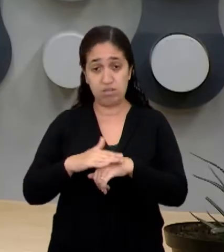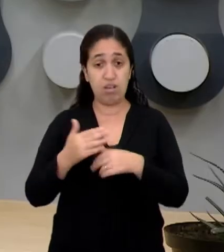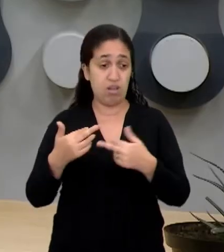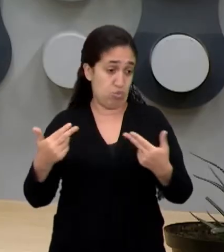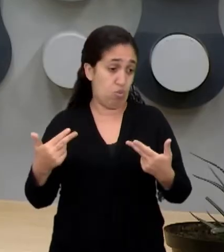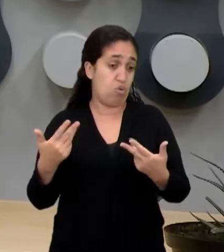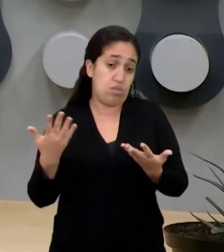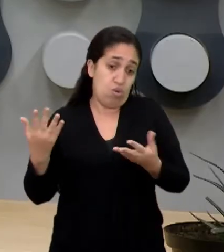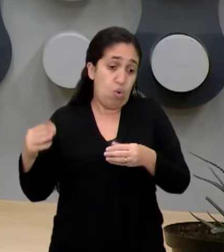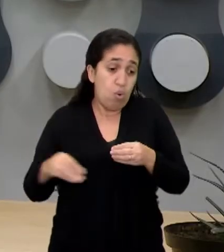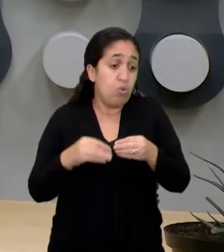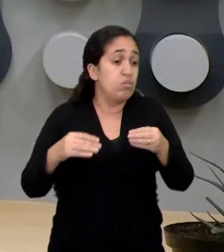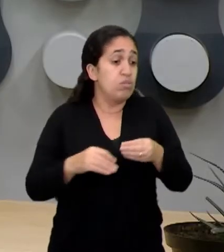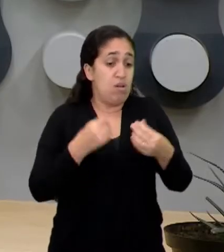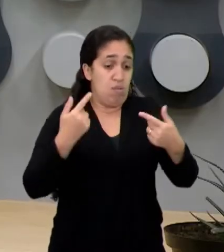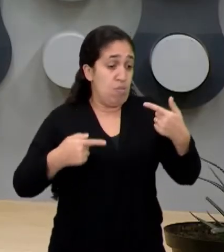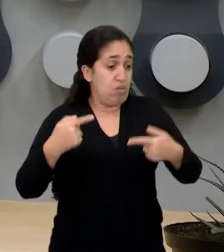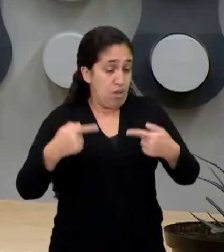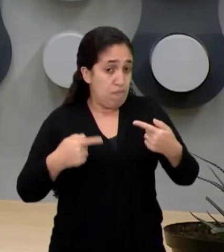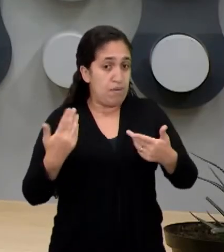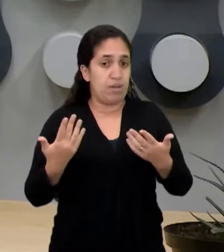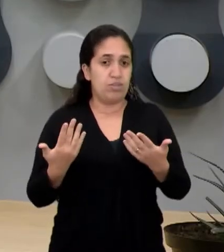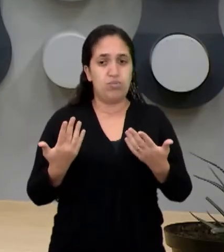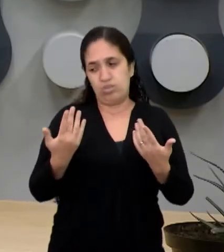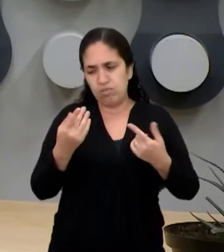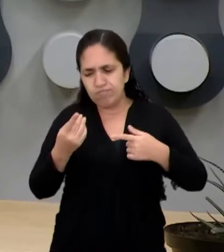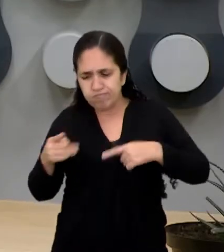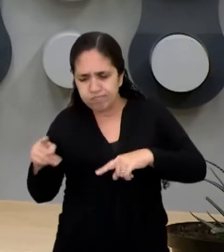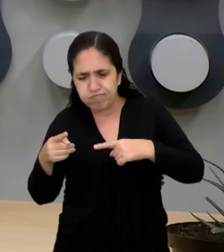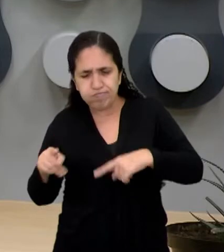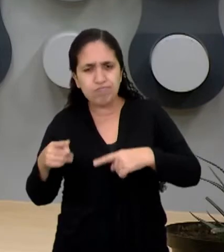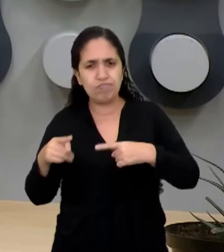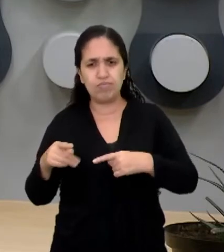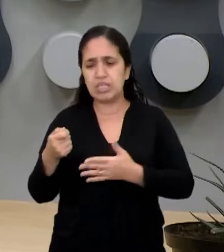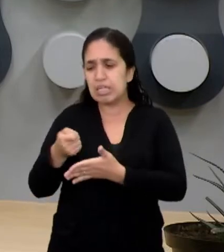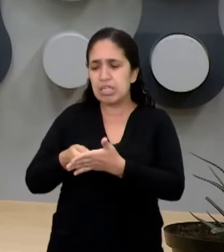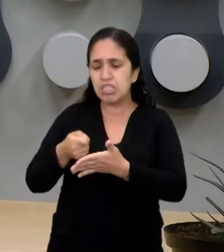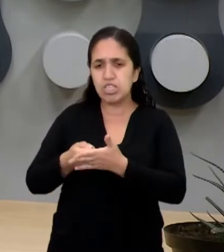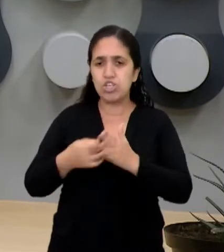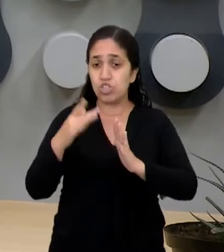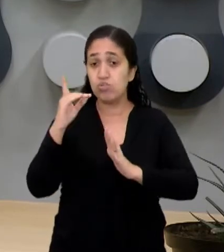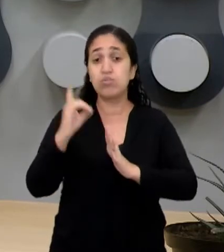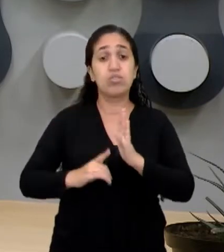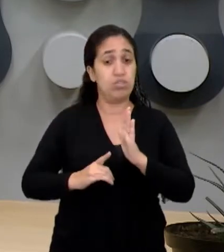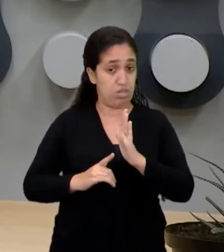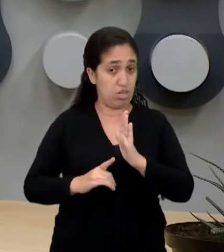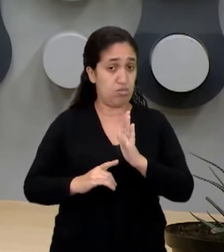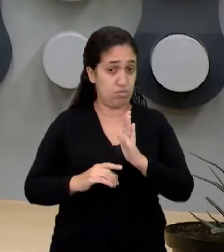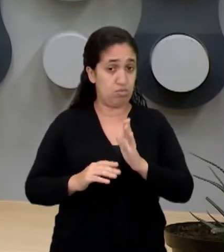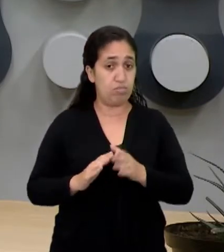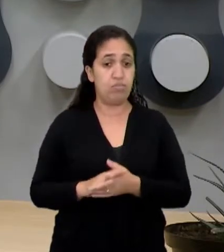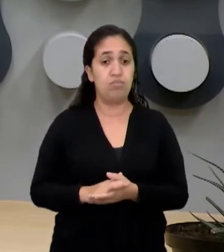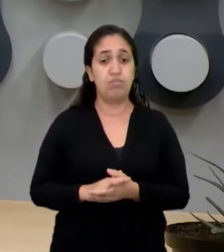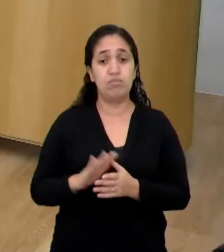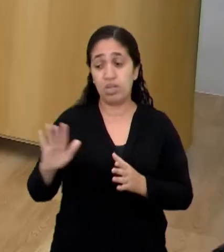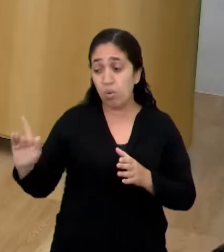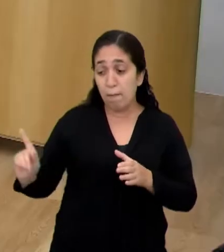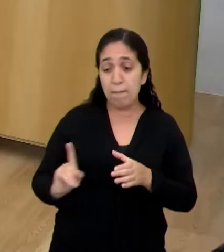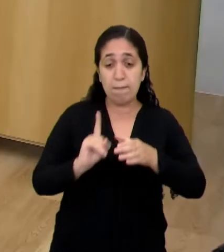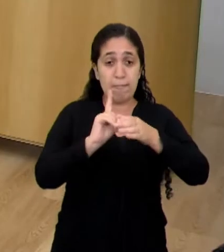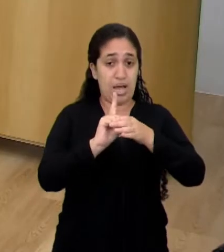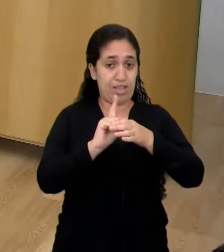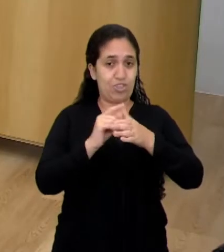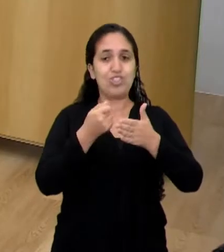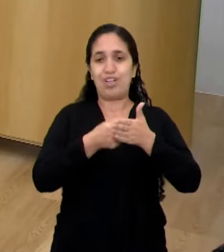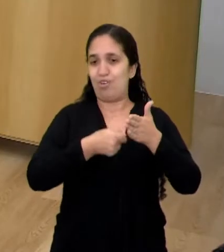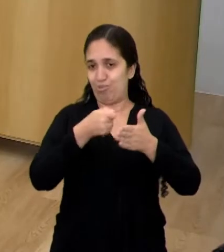contribuir politicamente, então você, meio que indiretamente, você exige seus direitos e aí você exige, então... Ela é parte da luta,